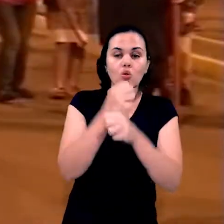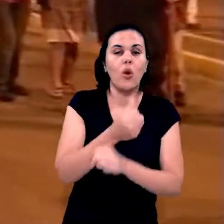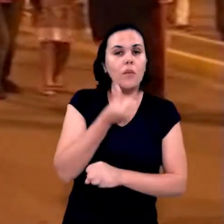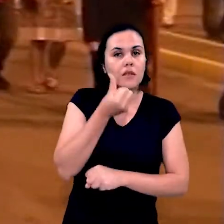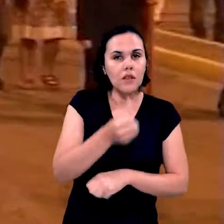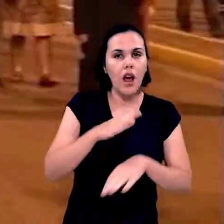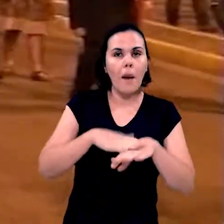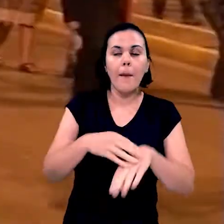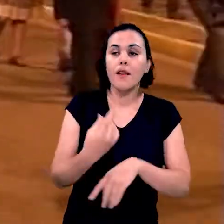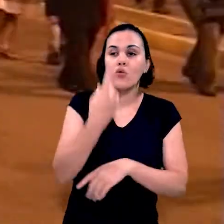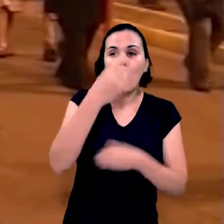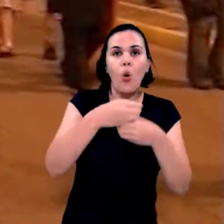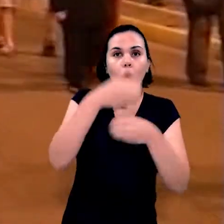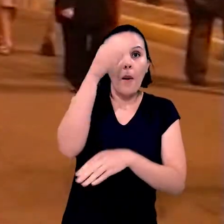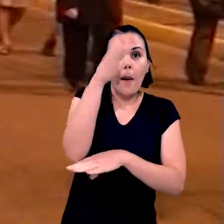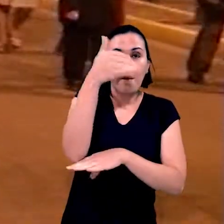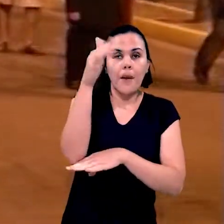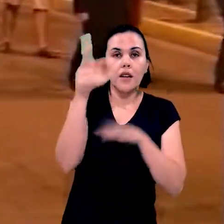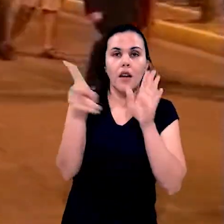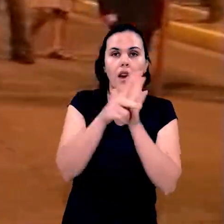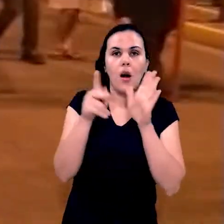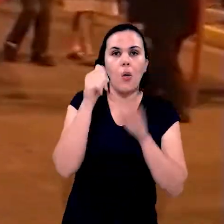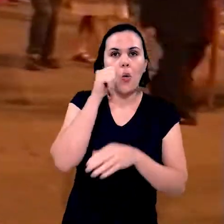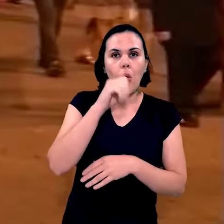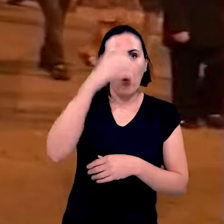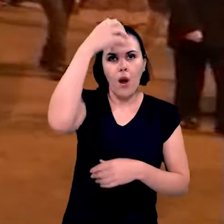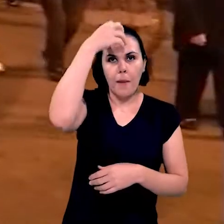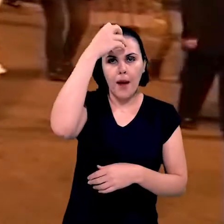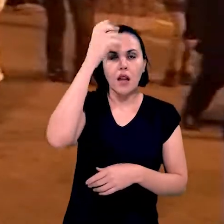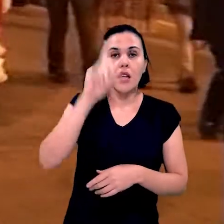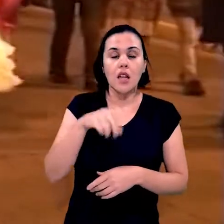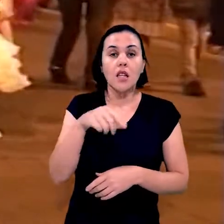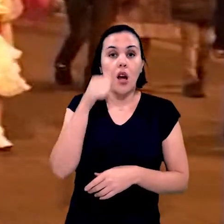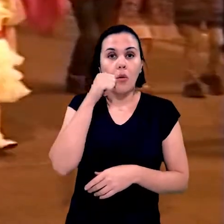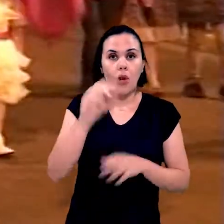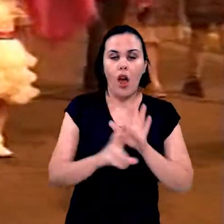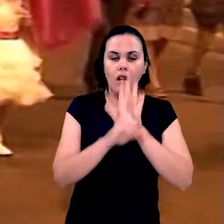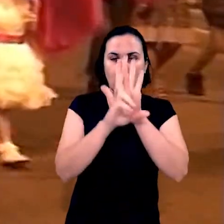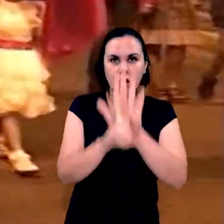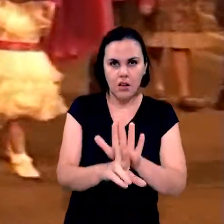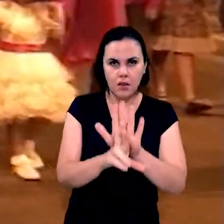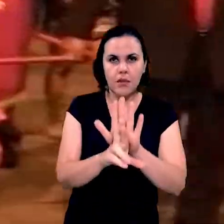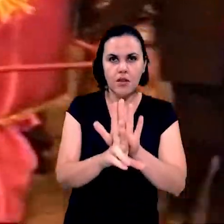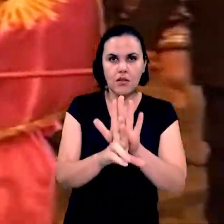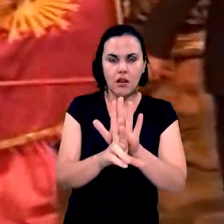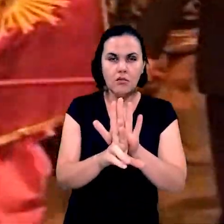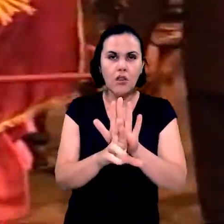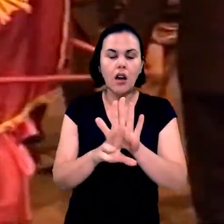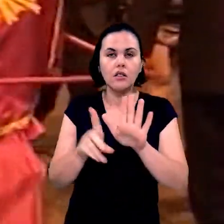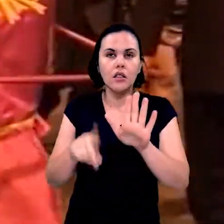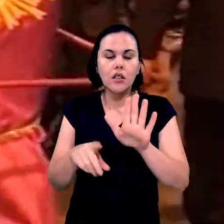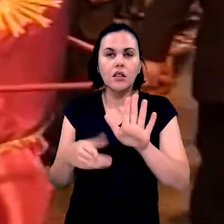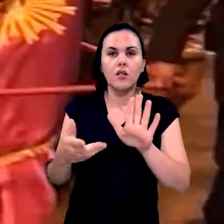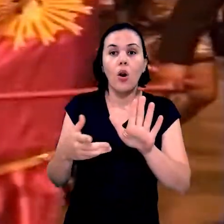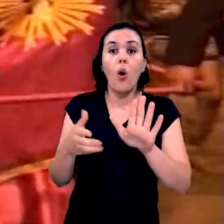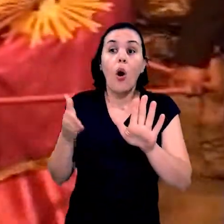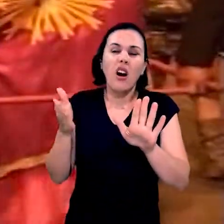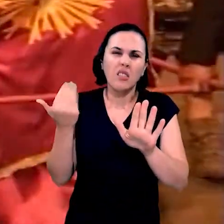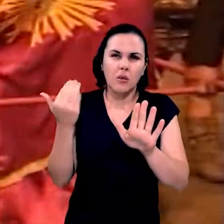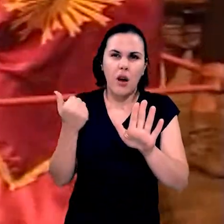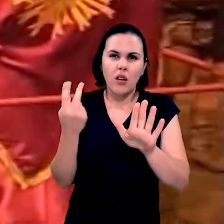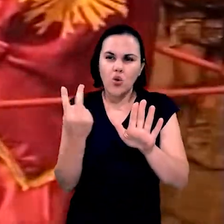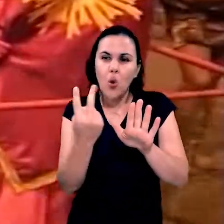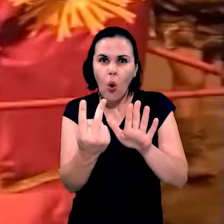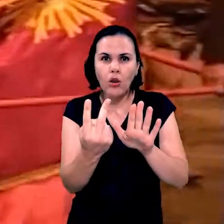6 bandeiras, mais a bandeira de imperatriz. Então aí a imperatriz, que é representada por uma minha agora, é